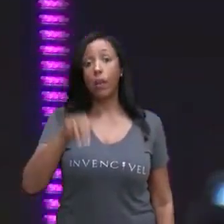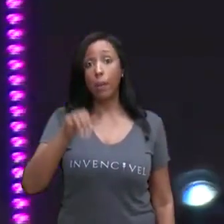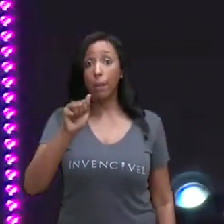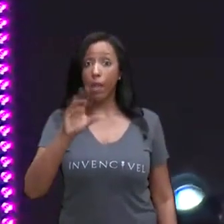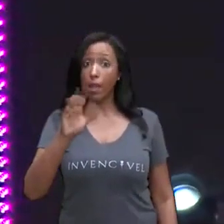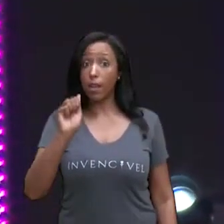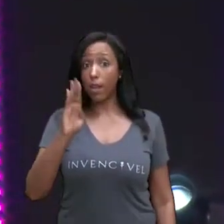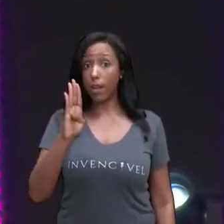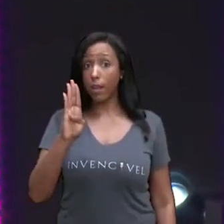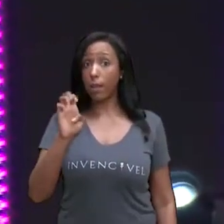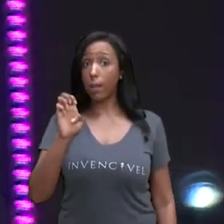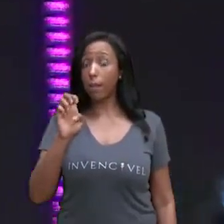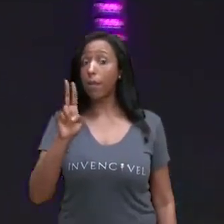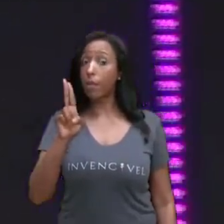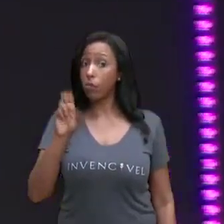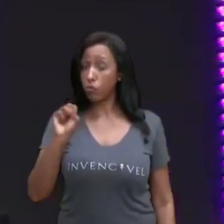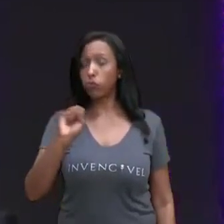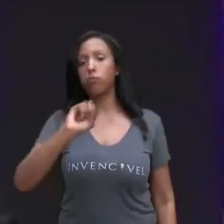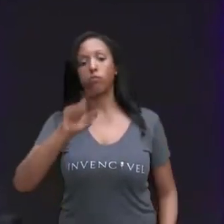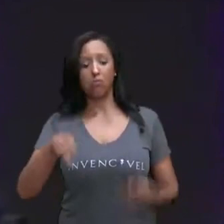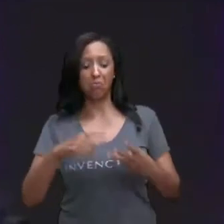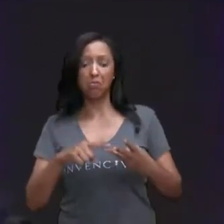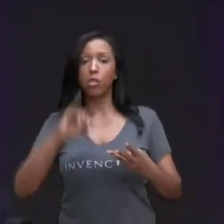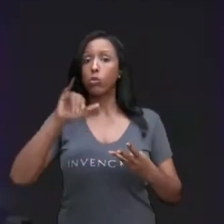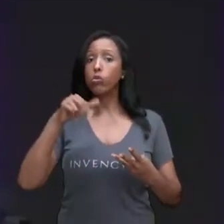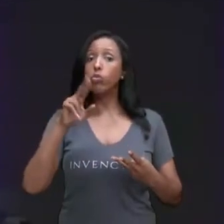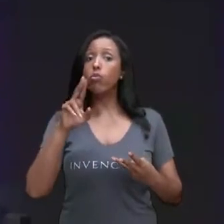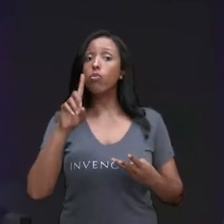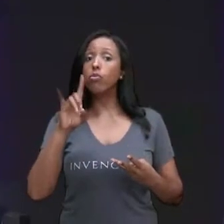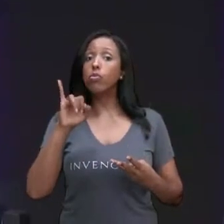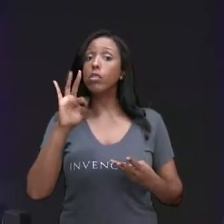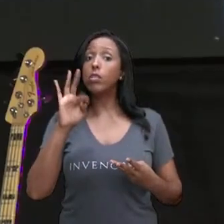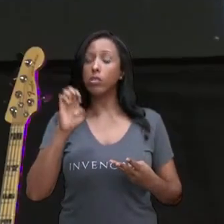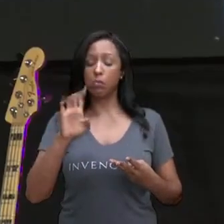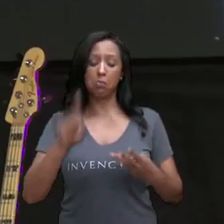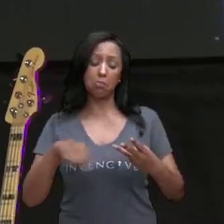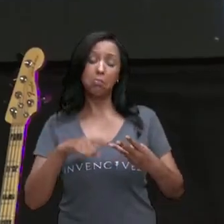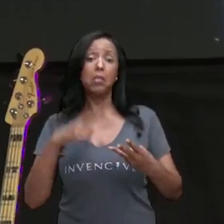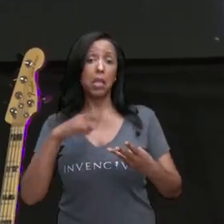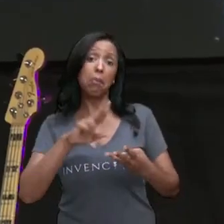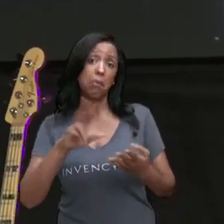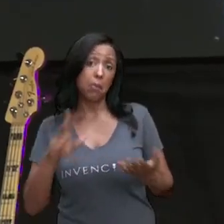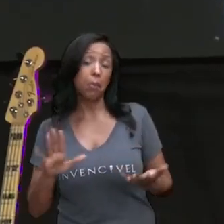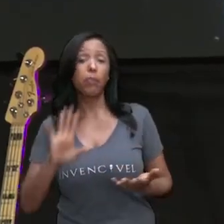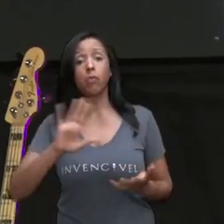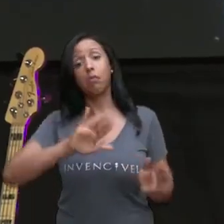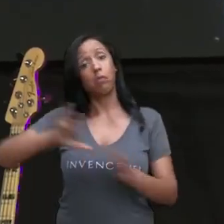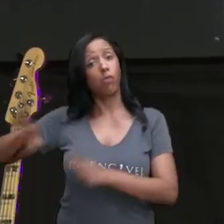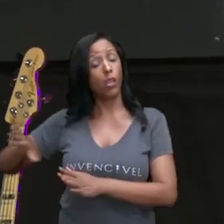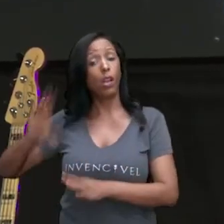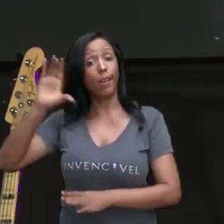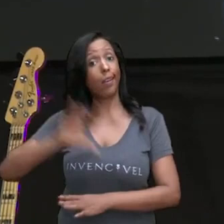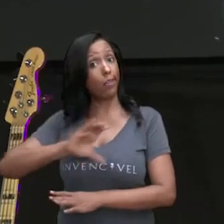lá. E está certo? Agora, esses livros aqui, esses 66 livros, são os livros que